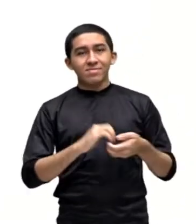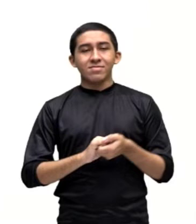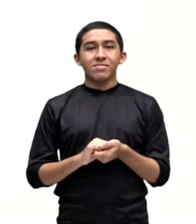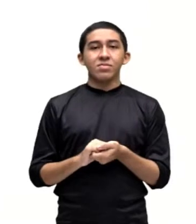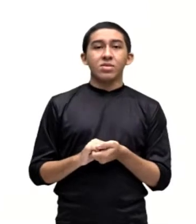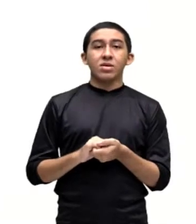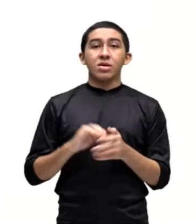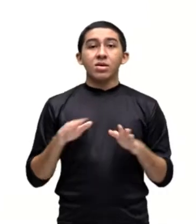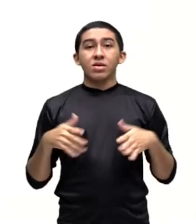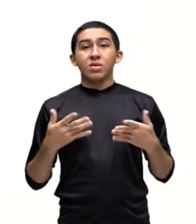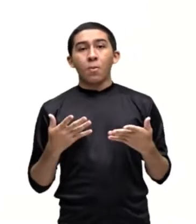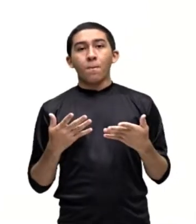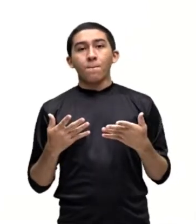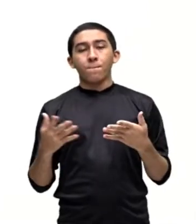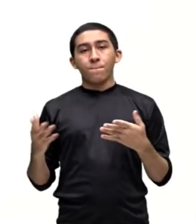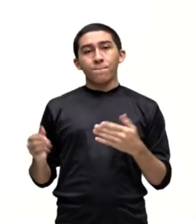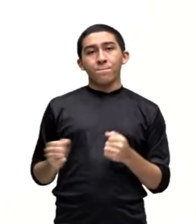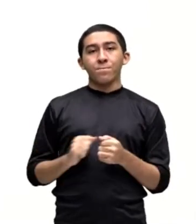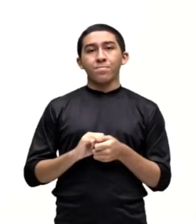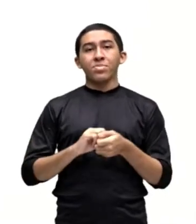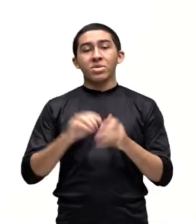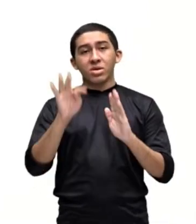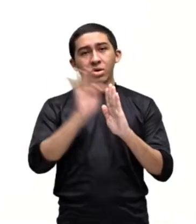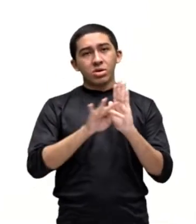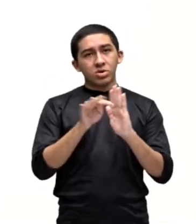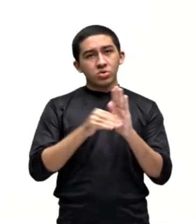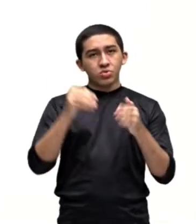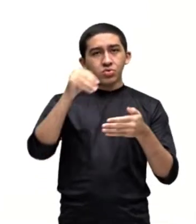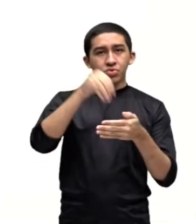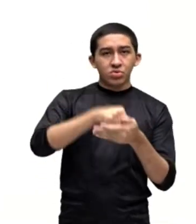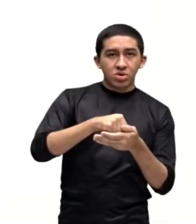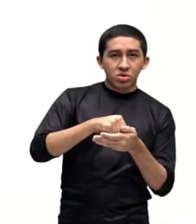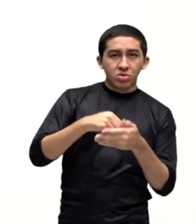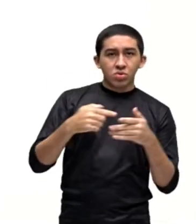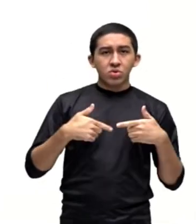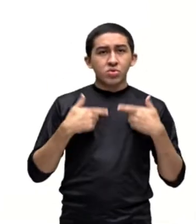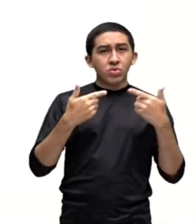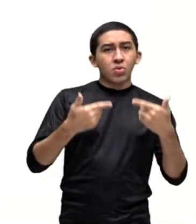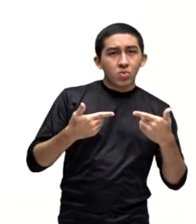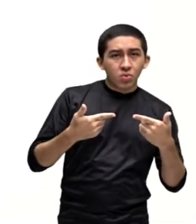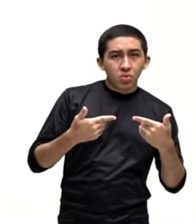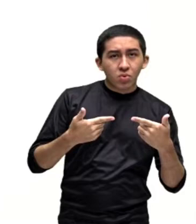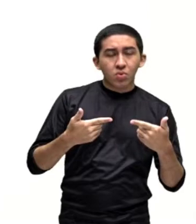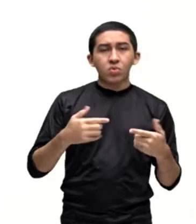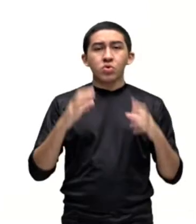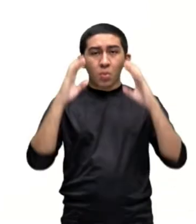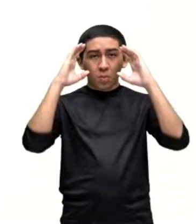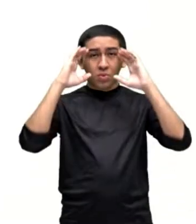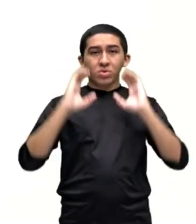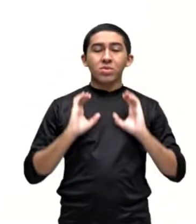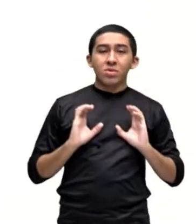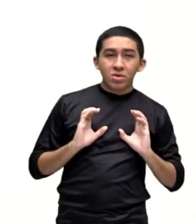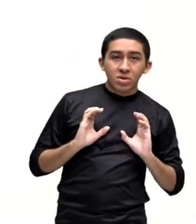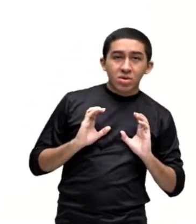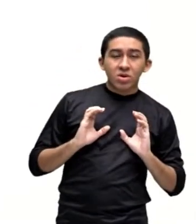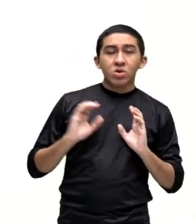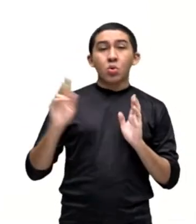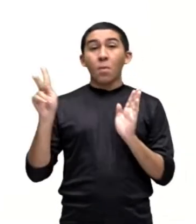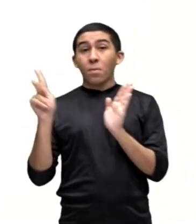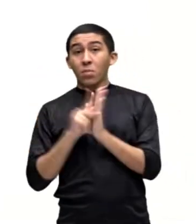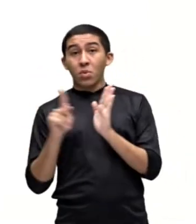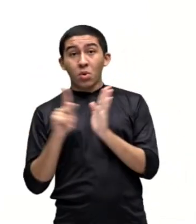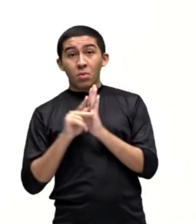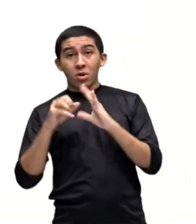processo. Então, quando a gente atribui dentro dos nossos textos ações, comportamentos e qualidades que são próprios dos seres humanos a